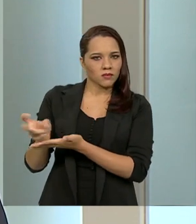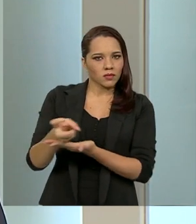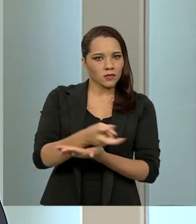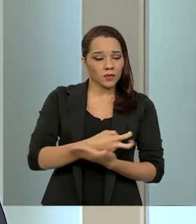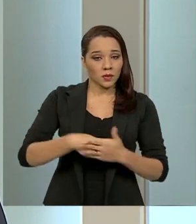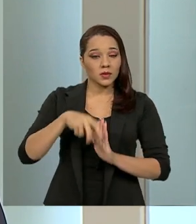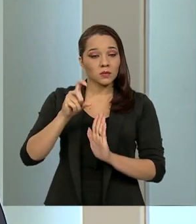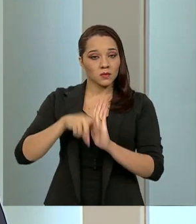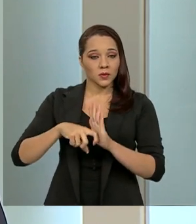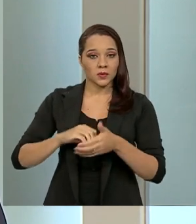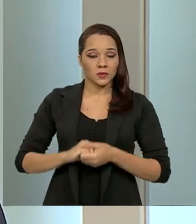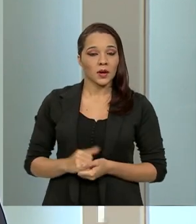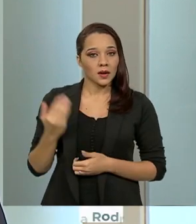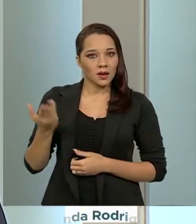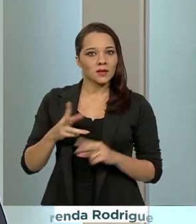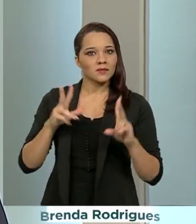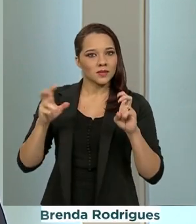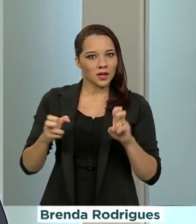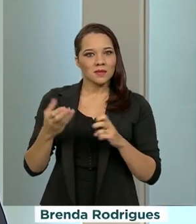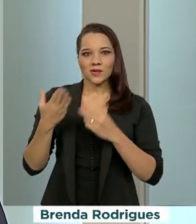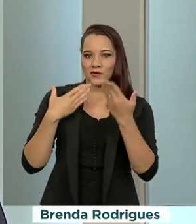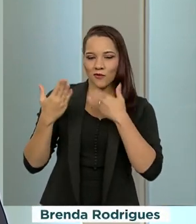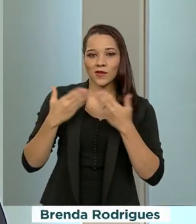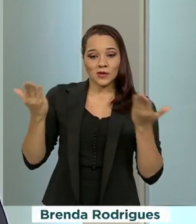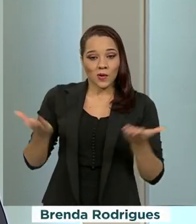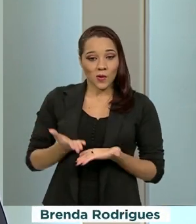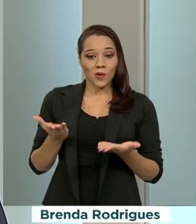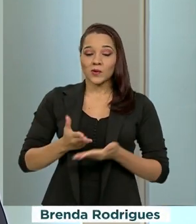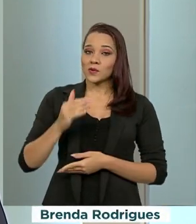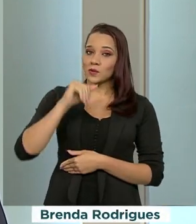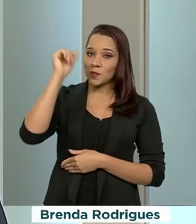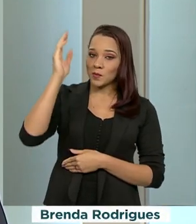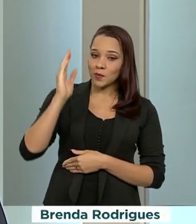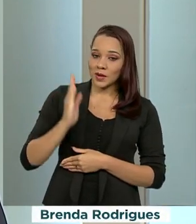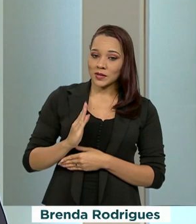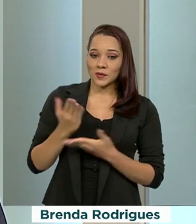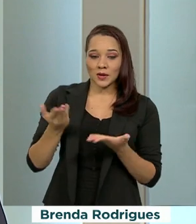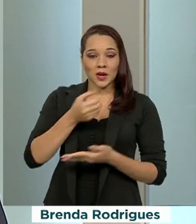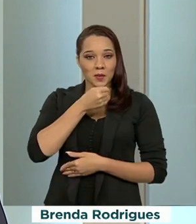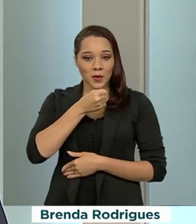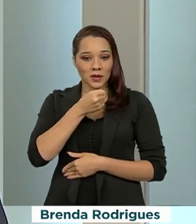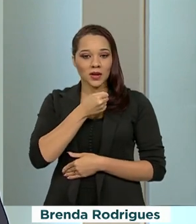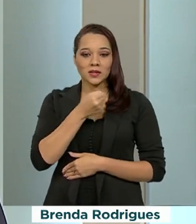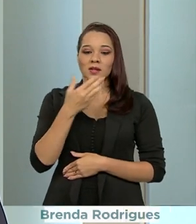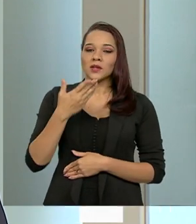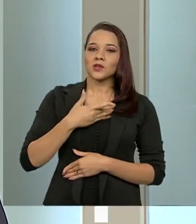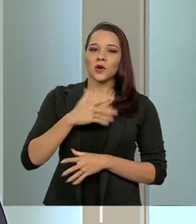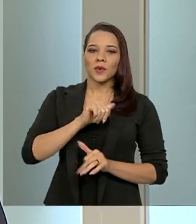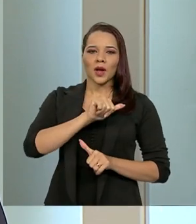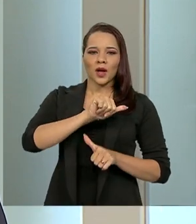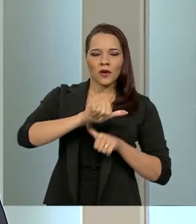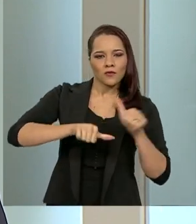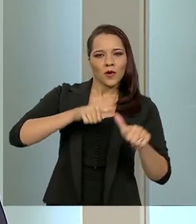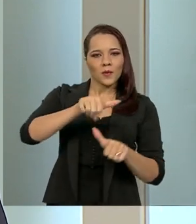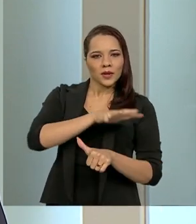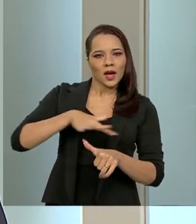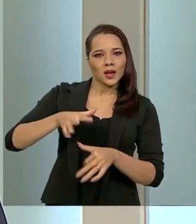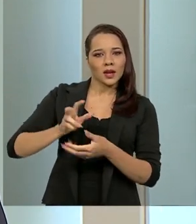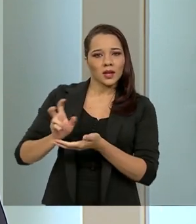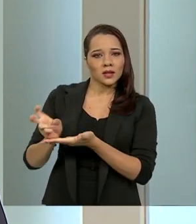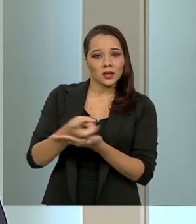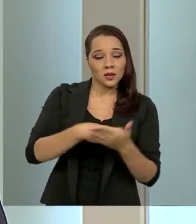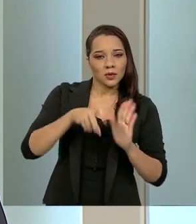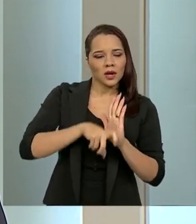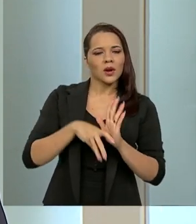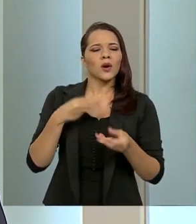de impostos. E é sobre isso que a gente conversa hoje no Brasil em Pauta Especial sobre a reforma tributária. Como as